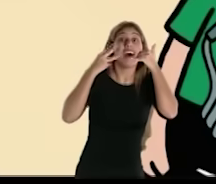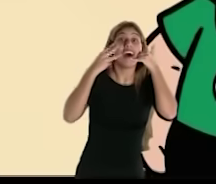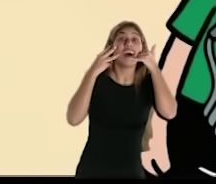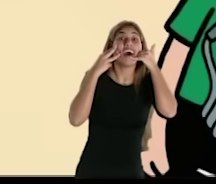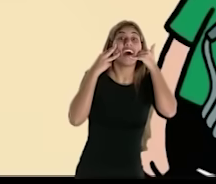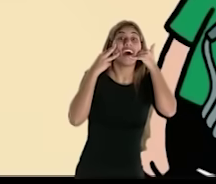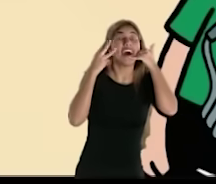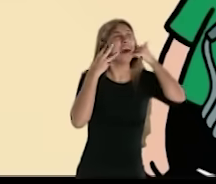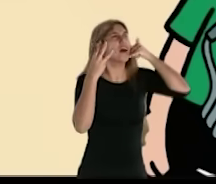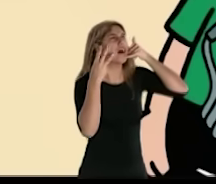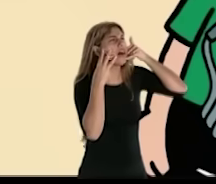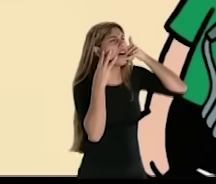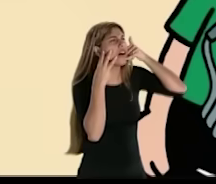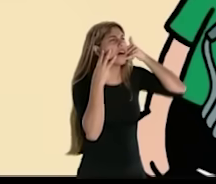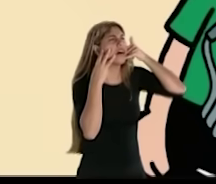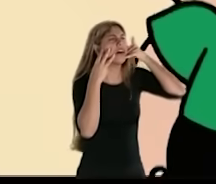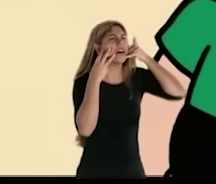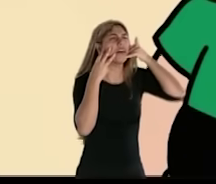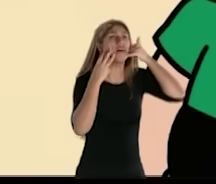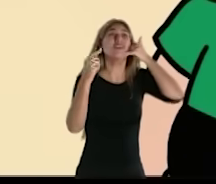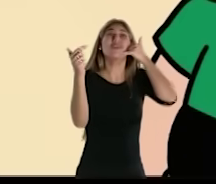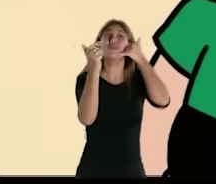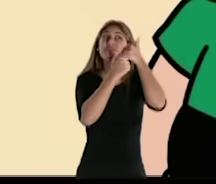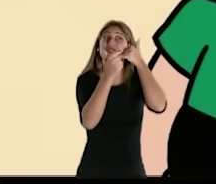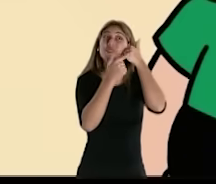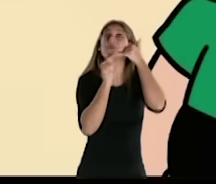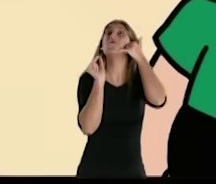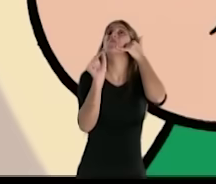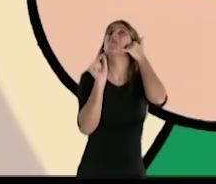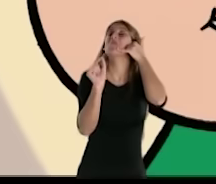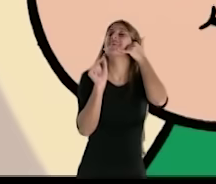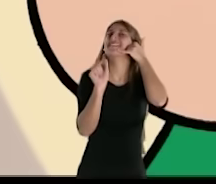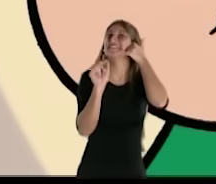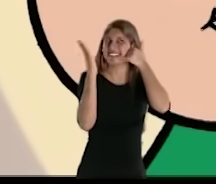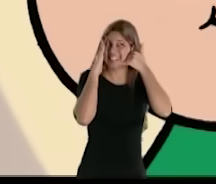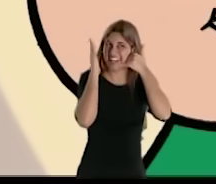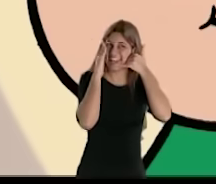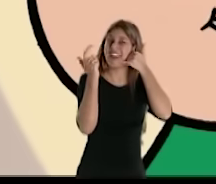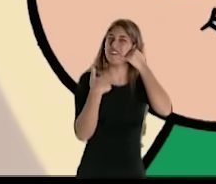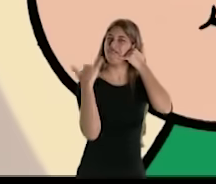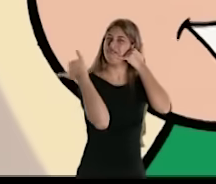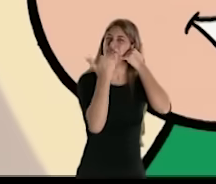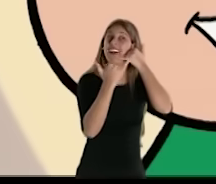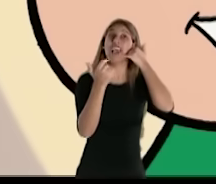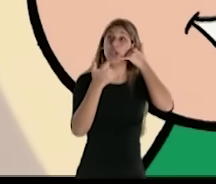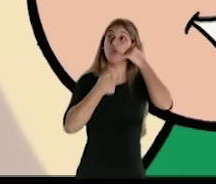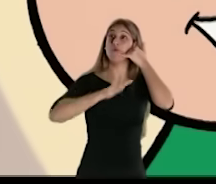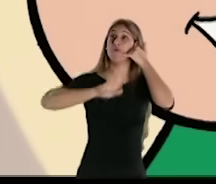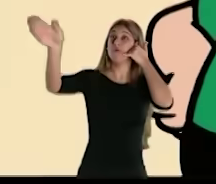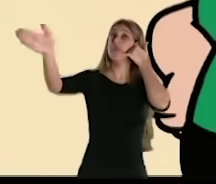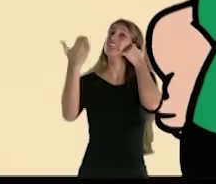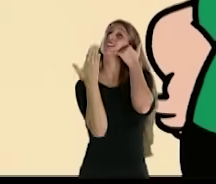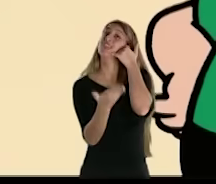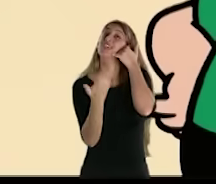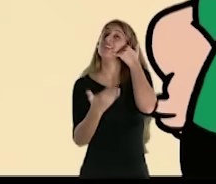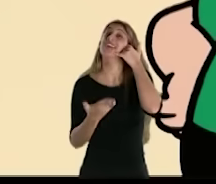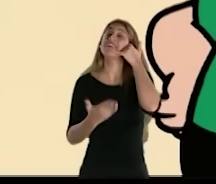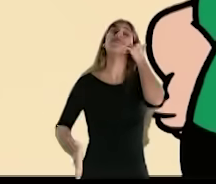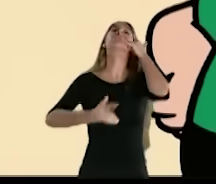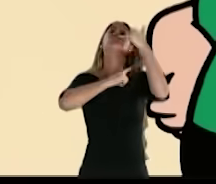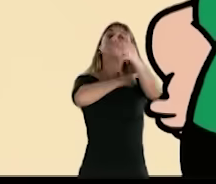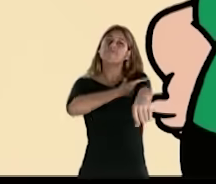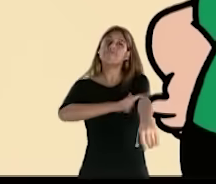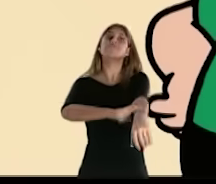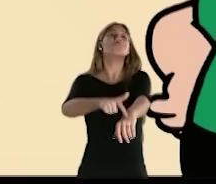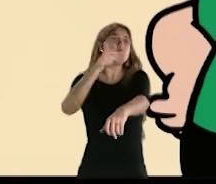Alô, Cascão, é você? Ai, sou eu, Cebolinha. Fala. Você não vai acreditar. Eu vou entrar